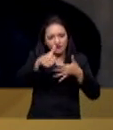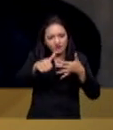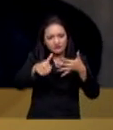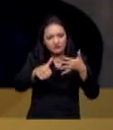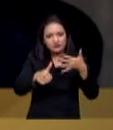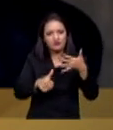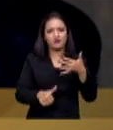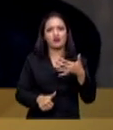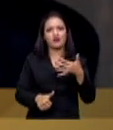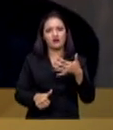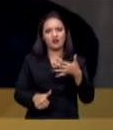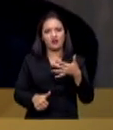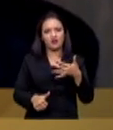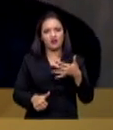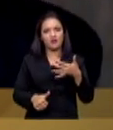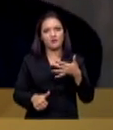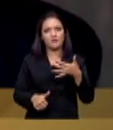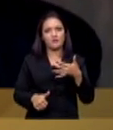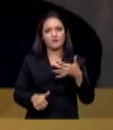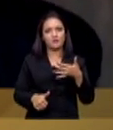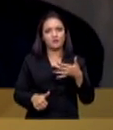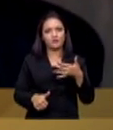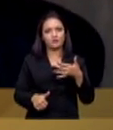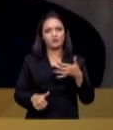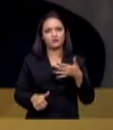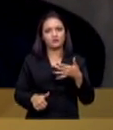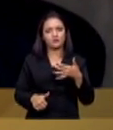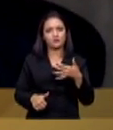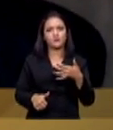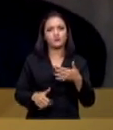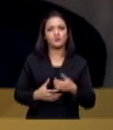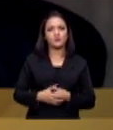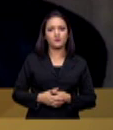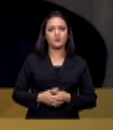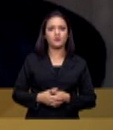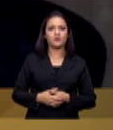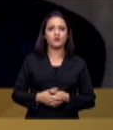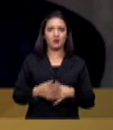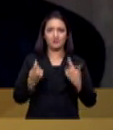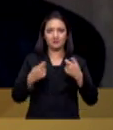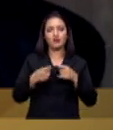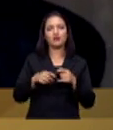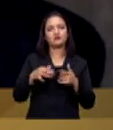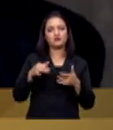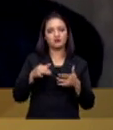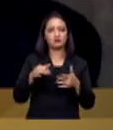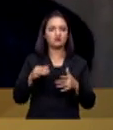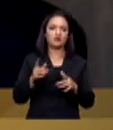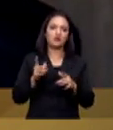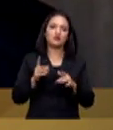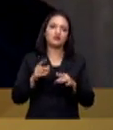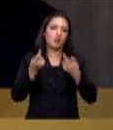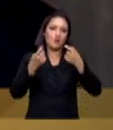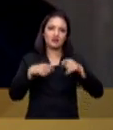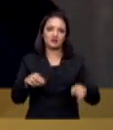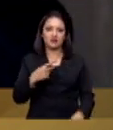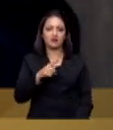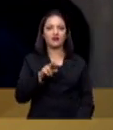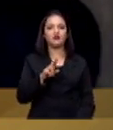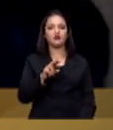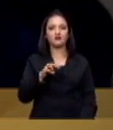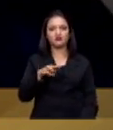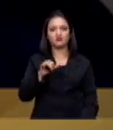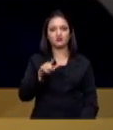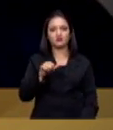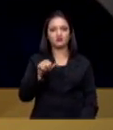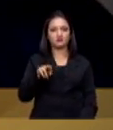evidentemente que se coloca a superação das preliminares e a plena cognoscibilidade